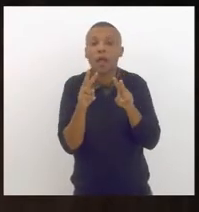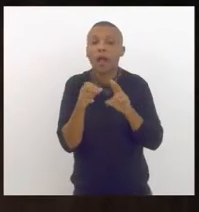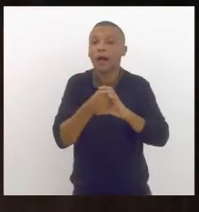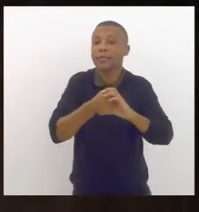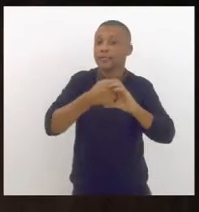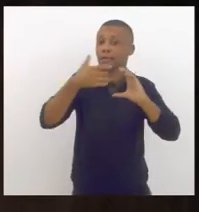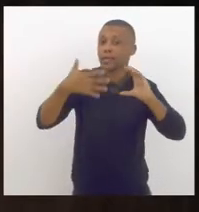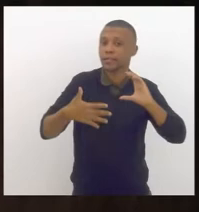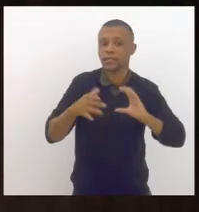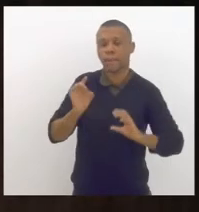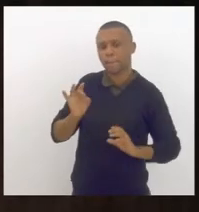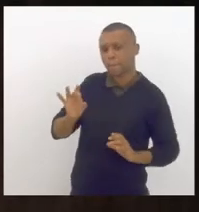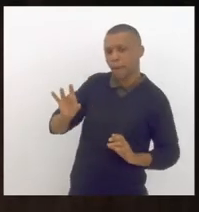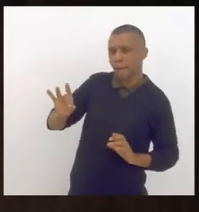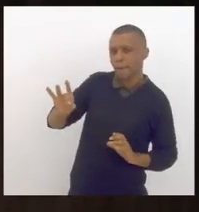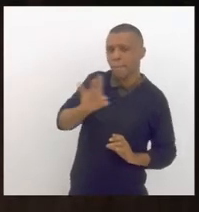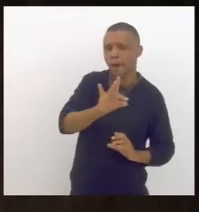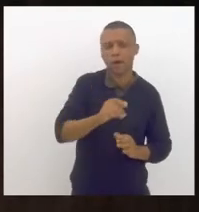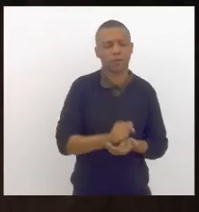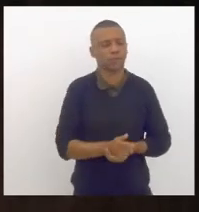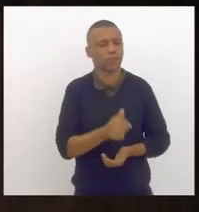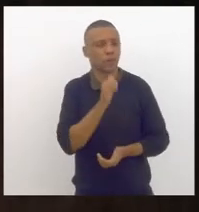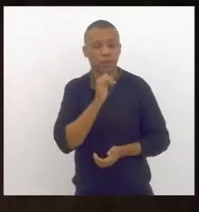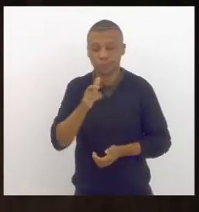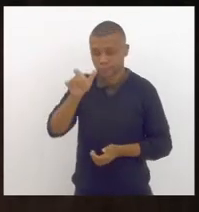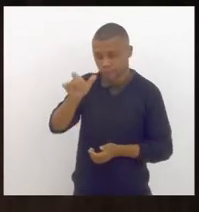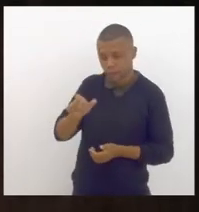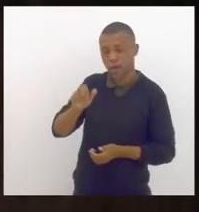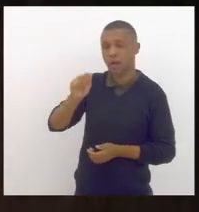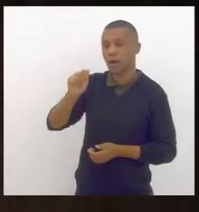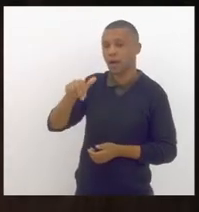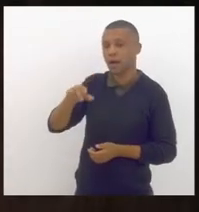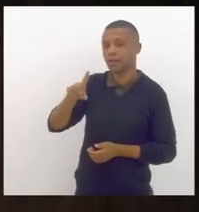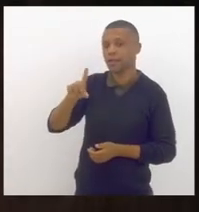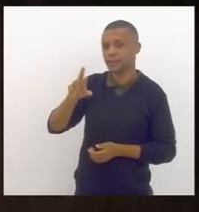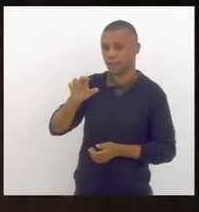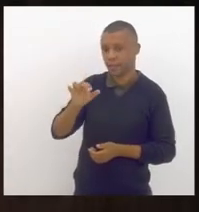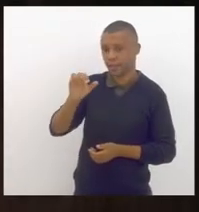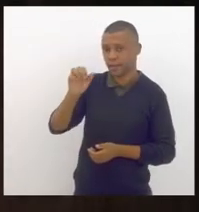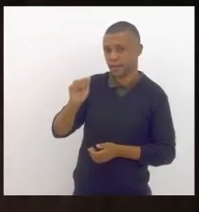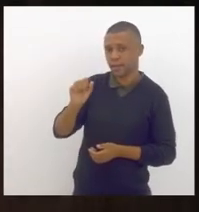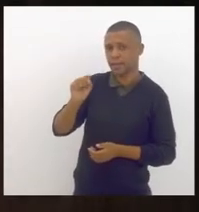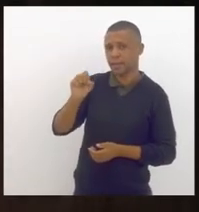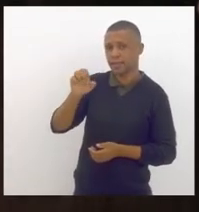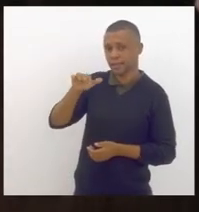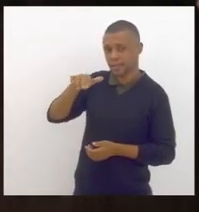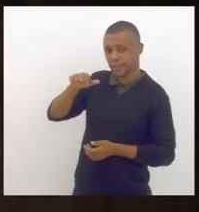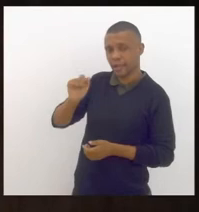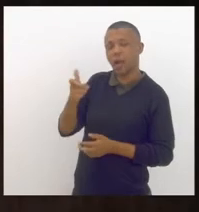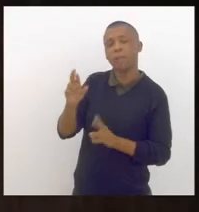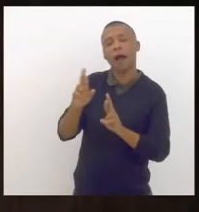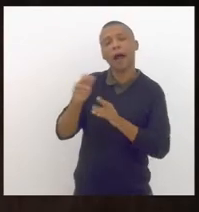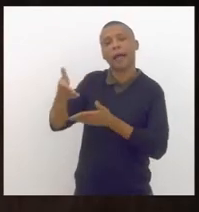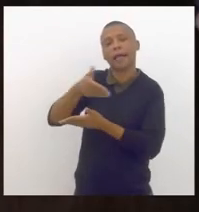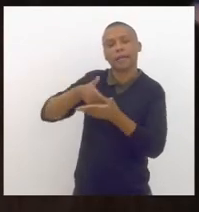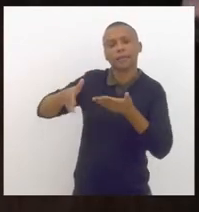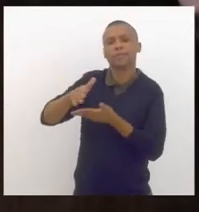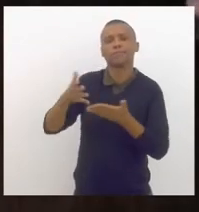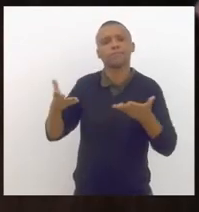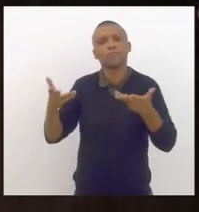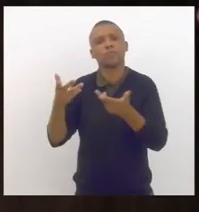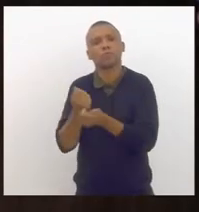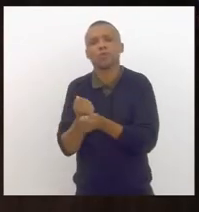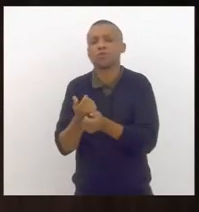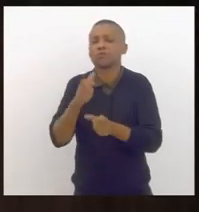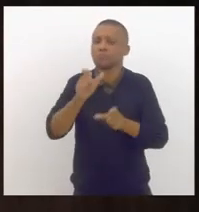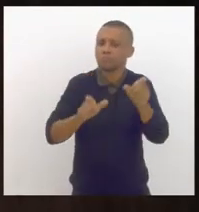nesse caso, a Andréia Sena é uma delas, né? Na verdade, é uma relação incontável e interminável de homens e